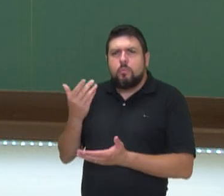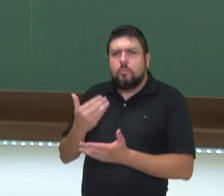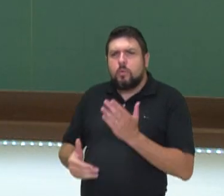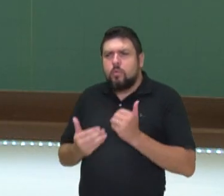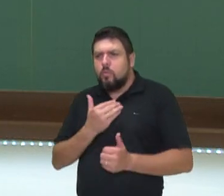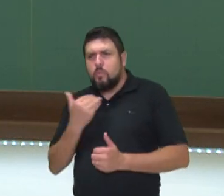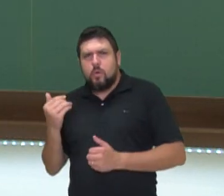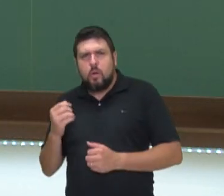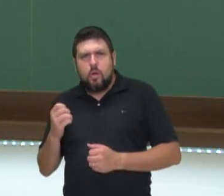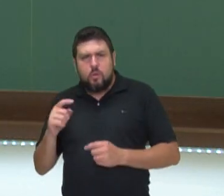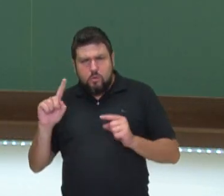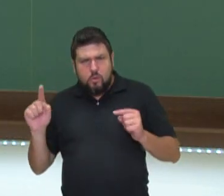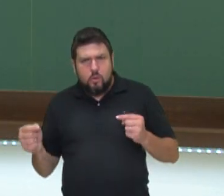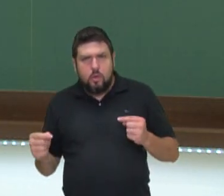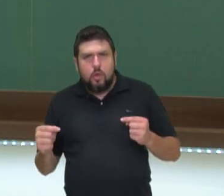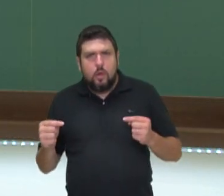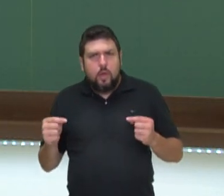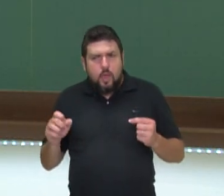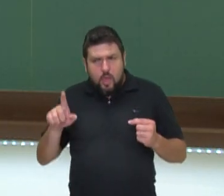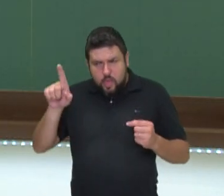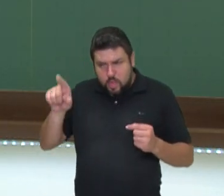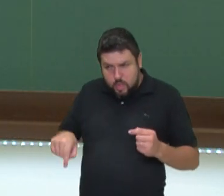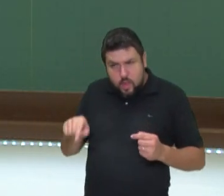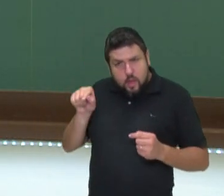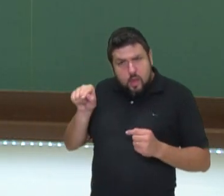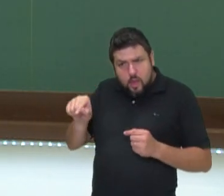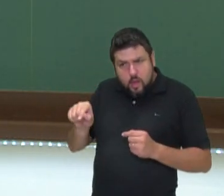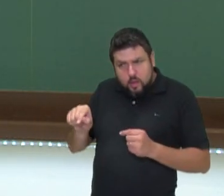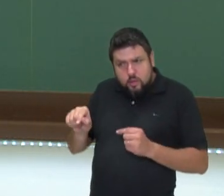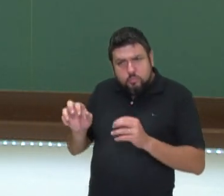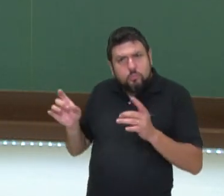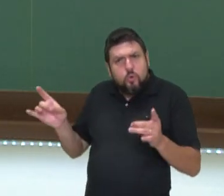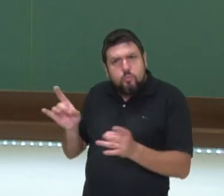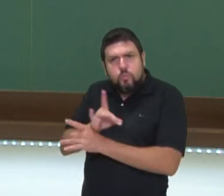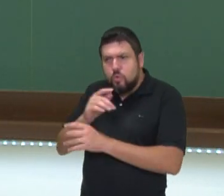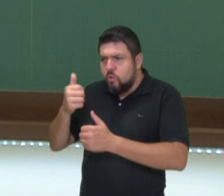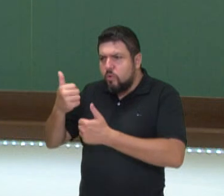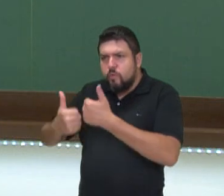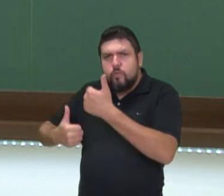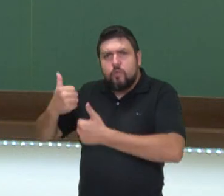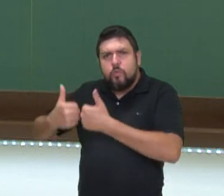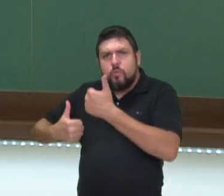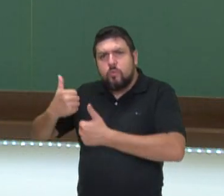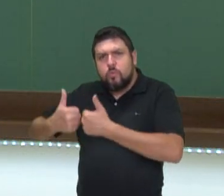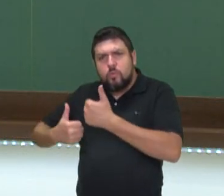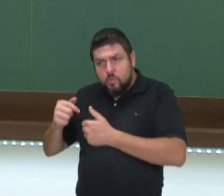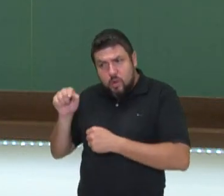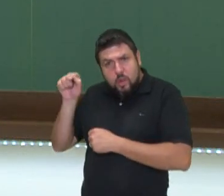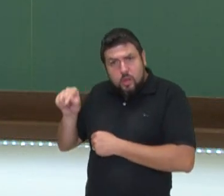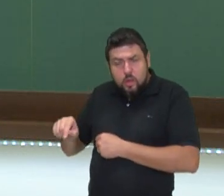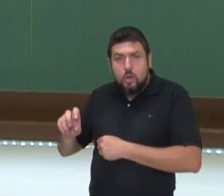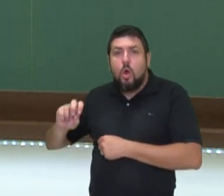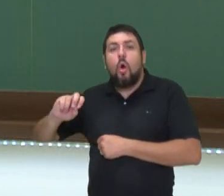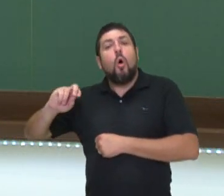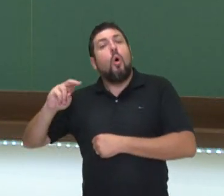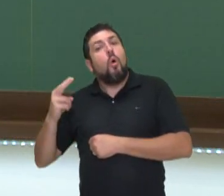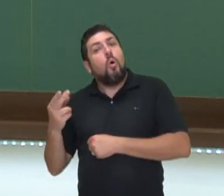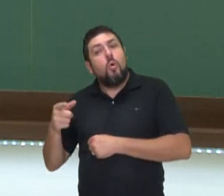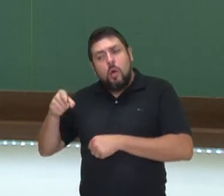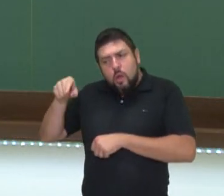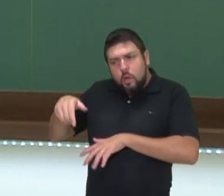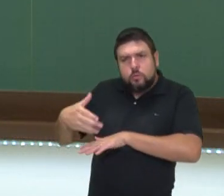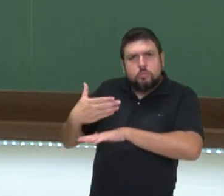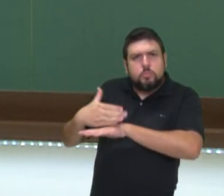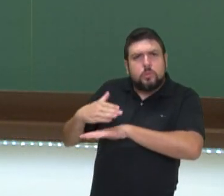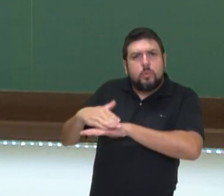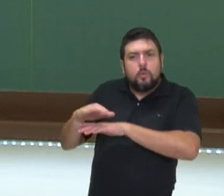futebol ou são jogos semelhantes, que é aqueles jogos que tinham, pode ter influenciado na